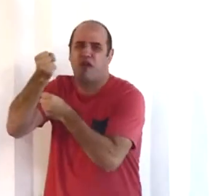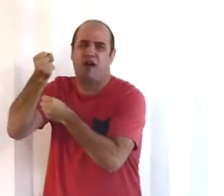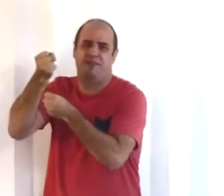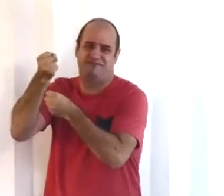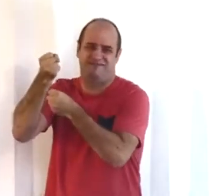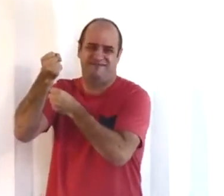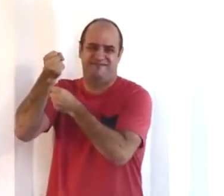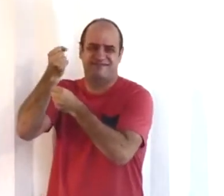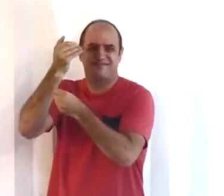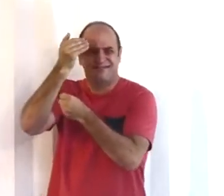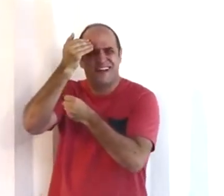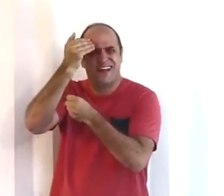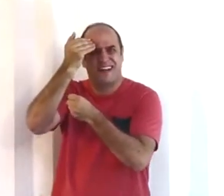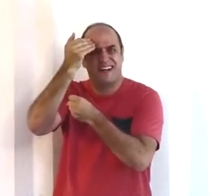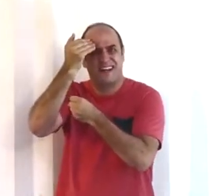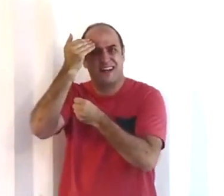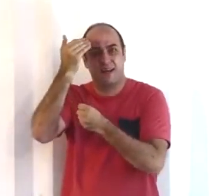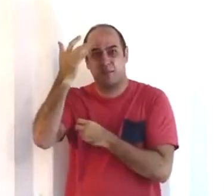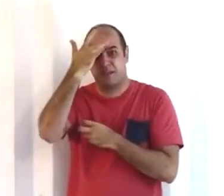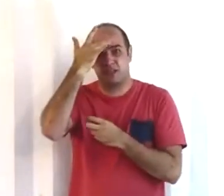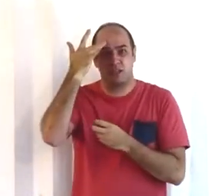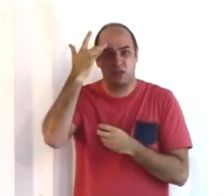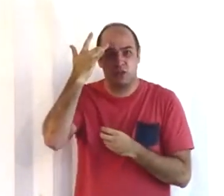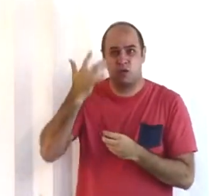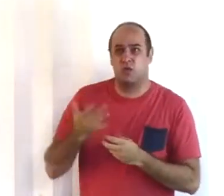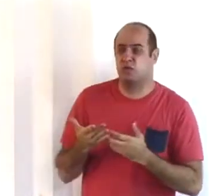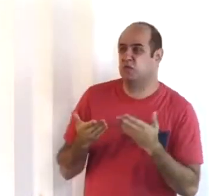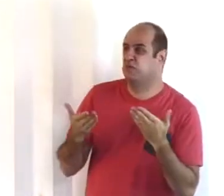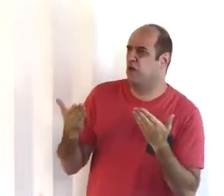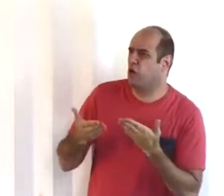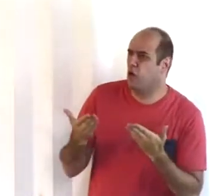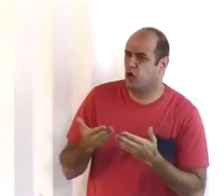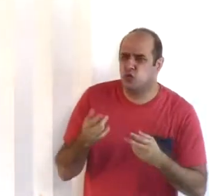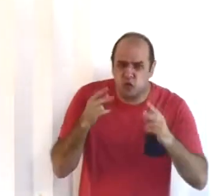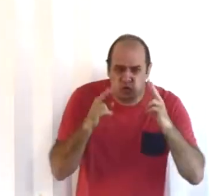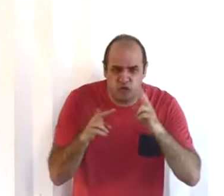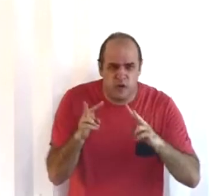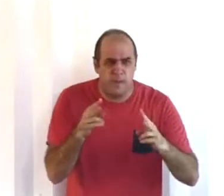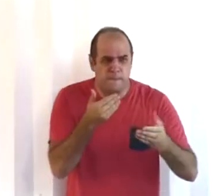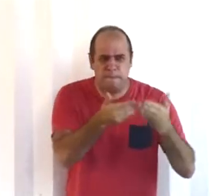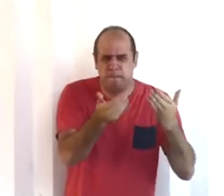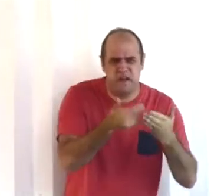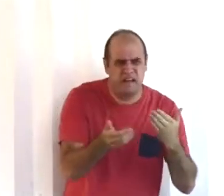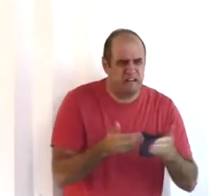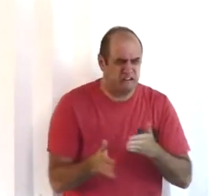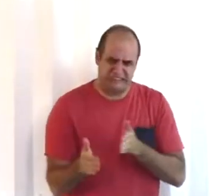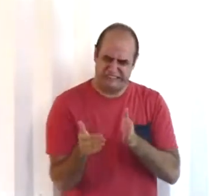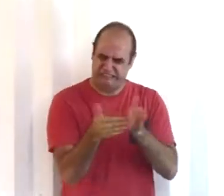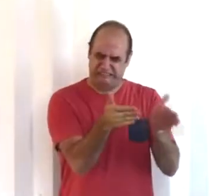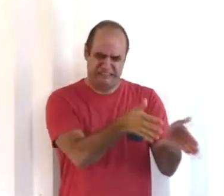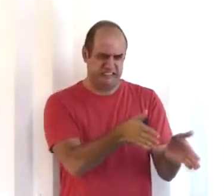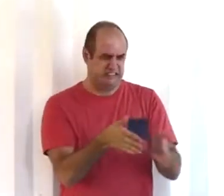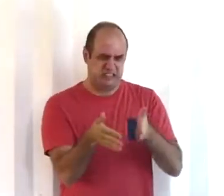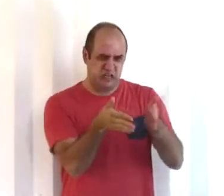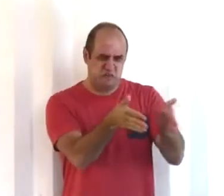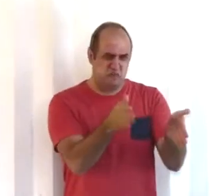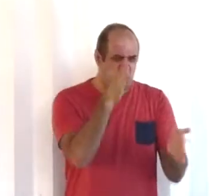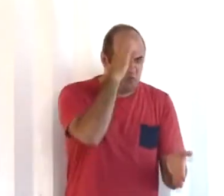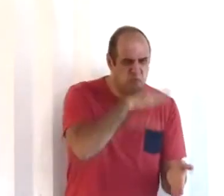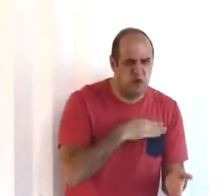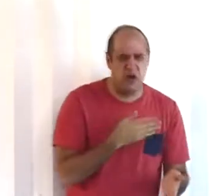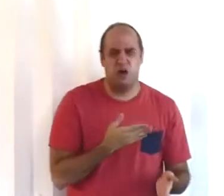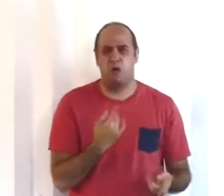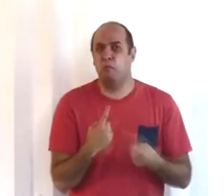As pessoas que estão do vosso lado estão cometendo cada coisa estranha, mas o caminho delas é um caminho de perdição. Por quê,